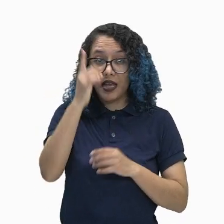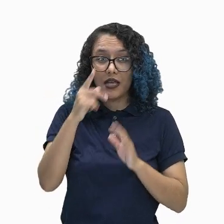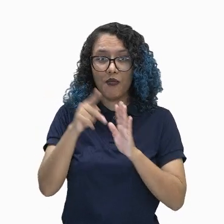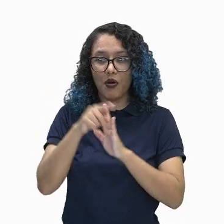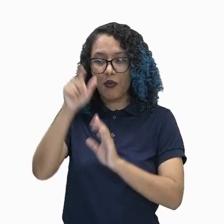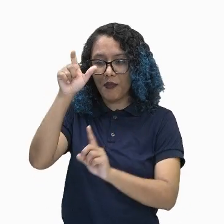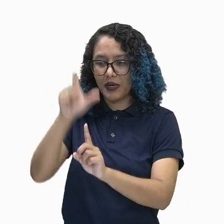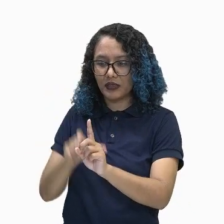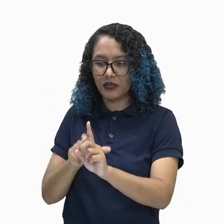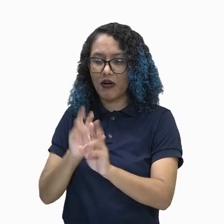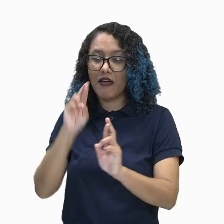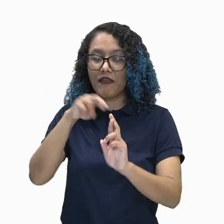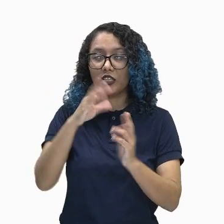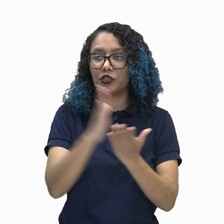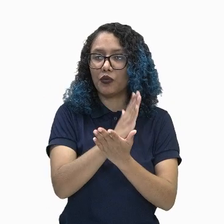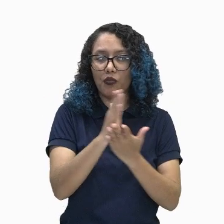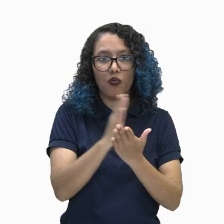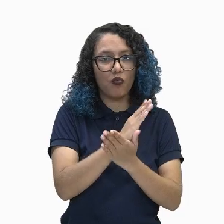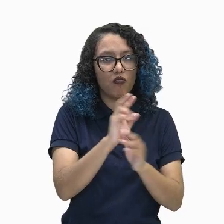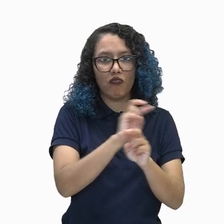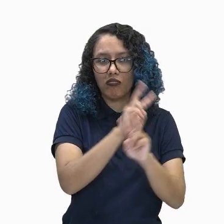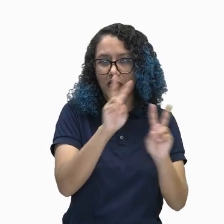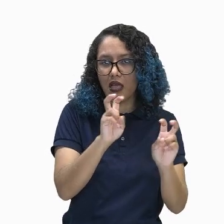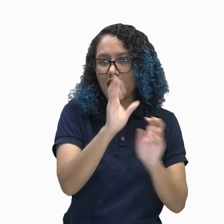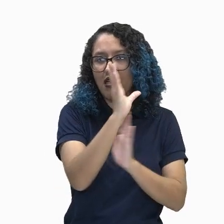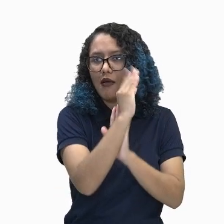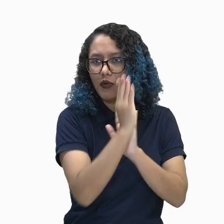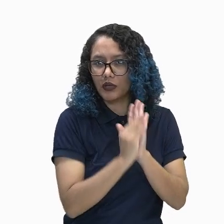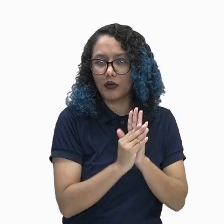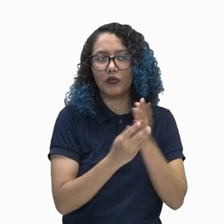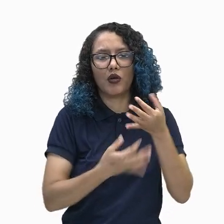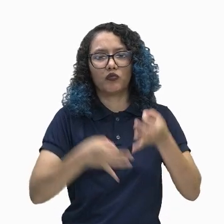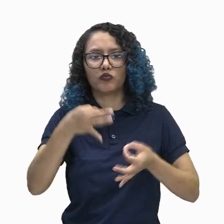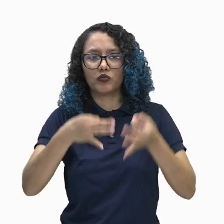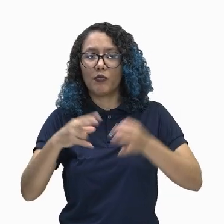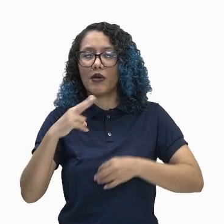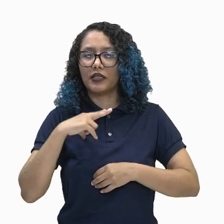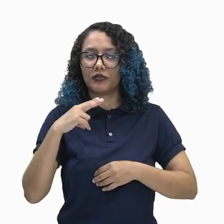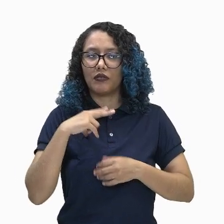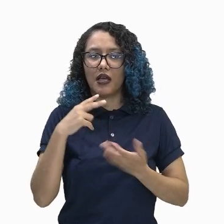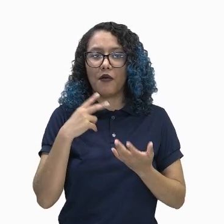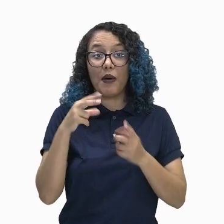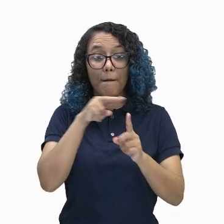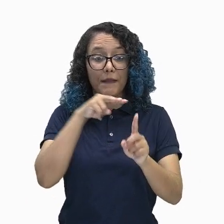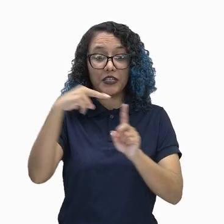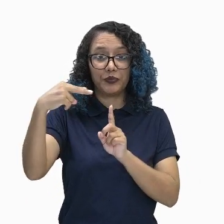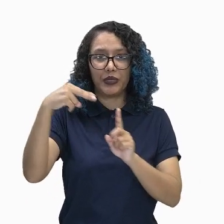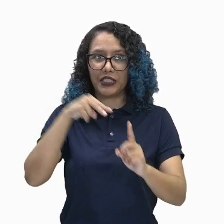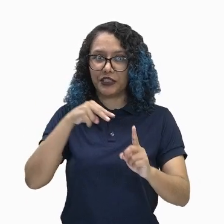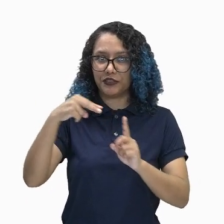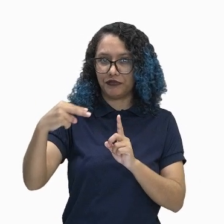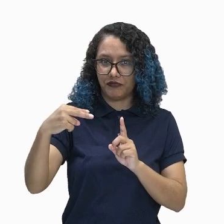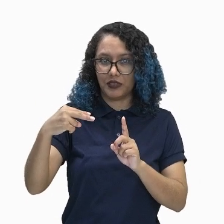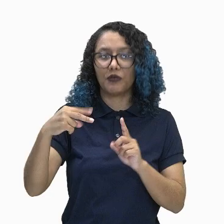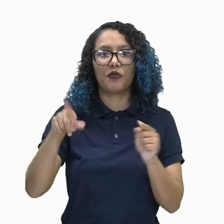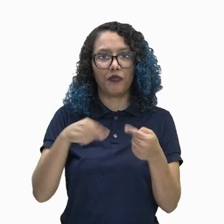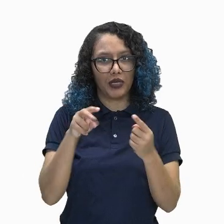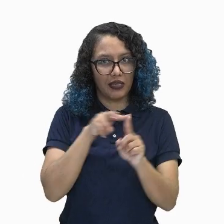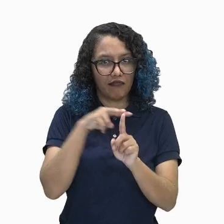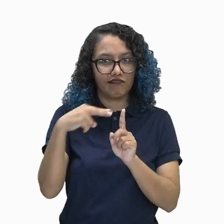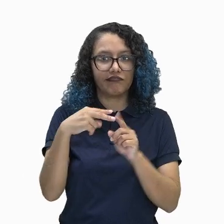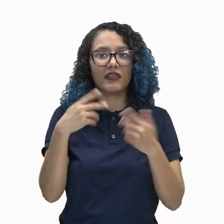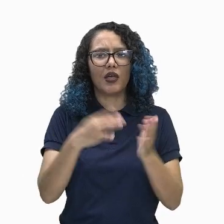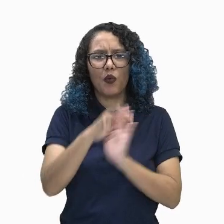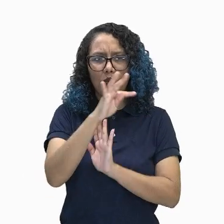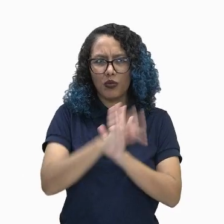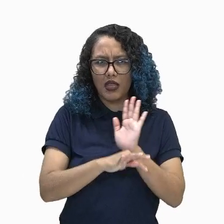É um juízo pessoal, uma forma de ver as coisas. E aí, o nosso texto diz, um texto